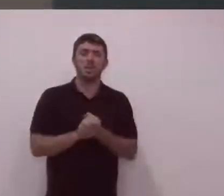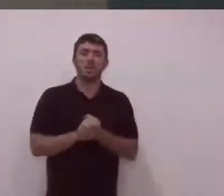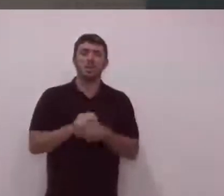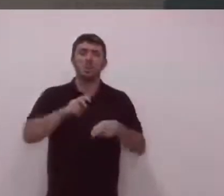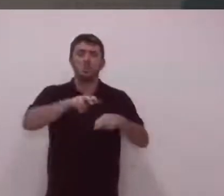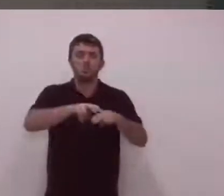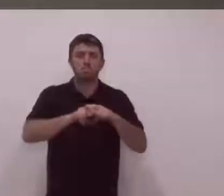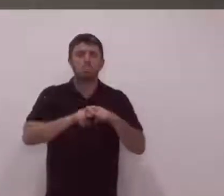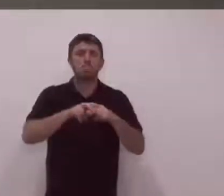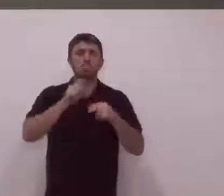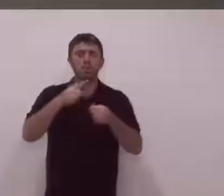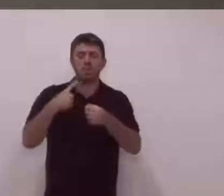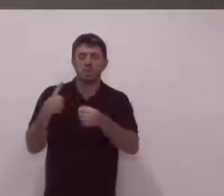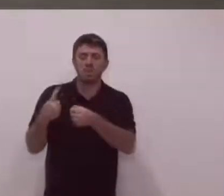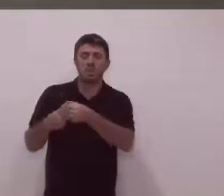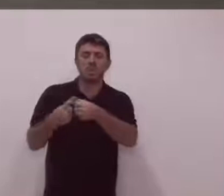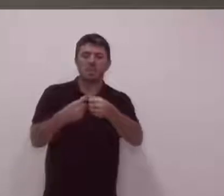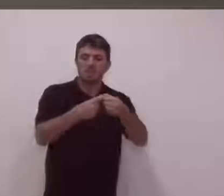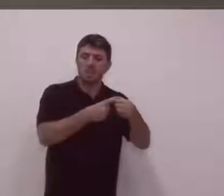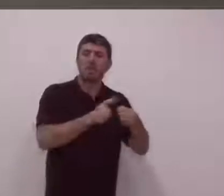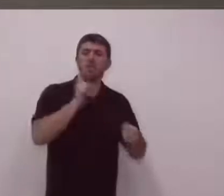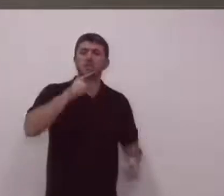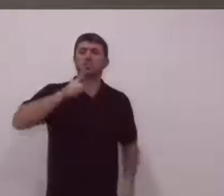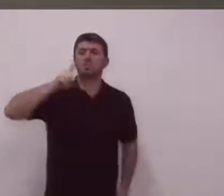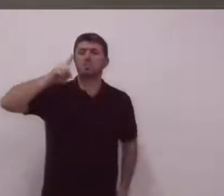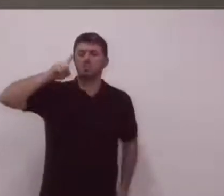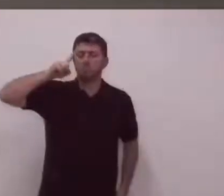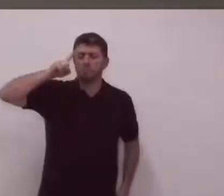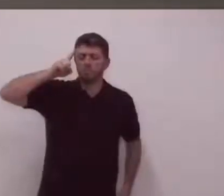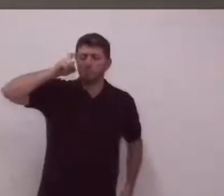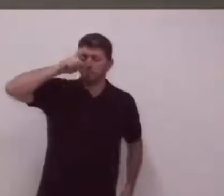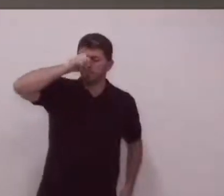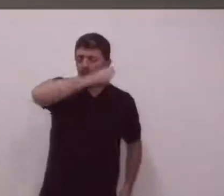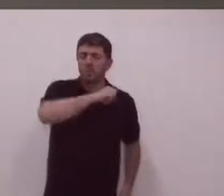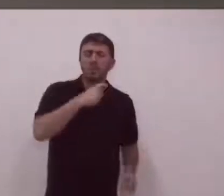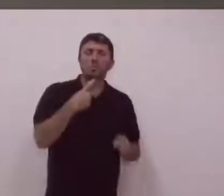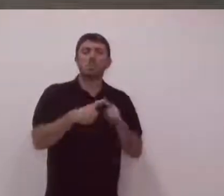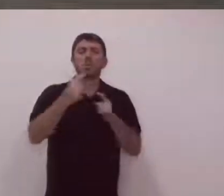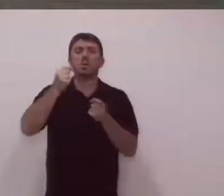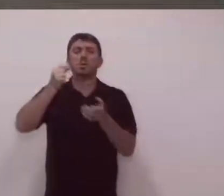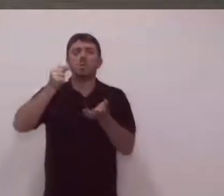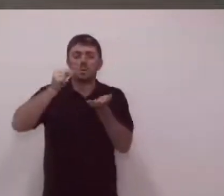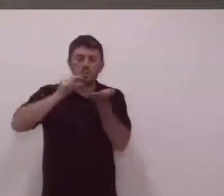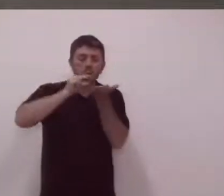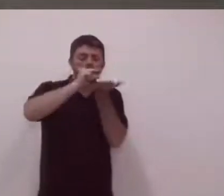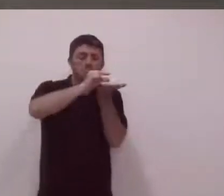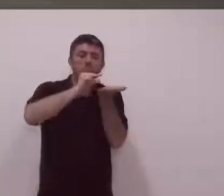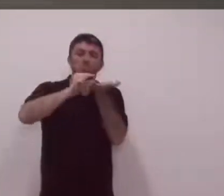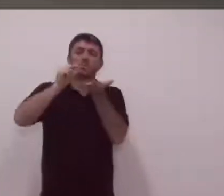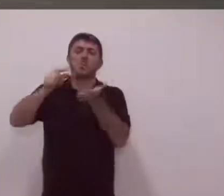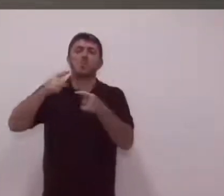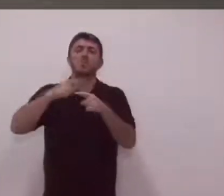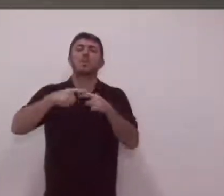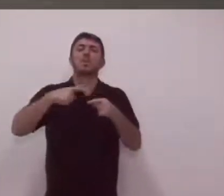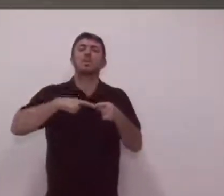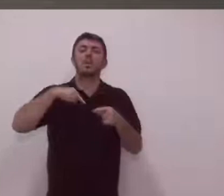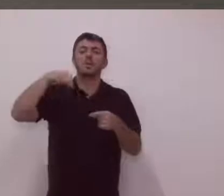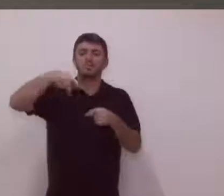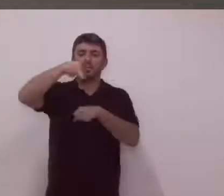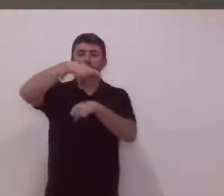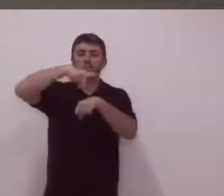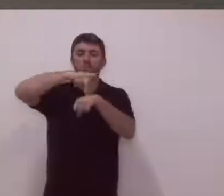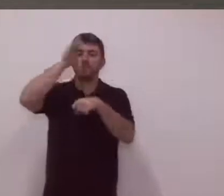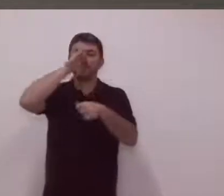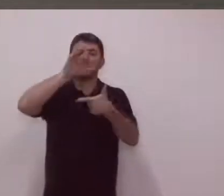sobretudo no momento que a gente vive nos últimos 4, 5 anos de queda de arrecadação de crise econômica e além